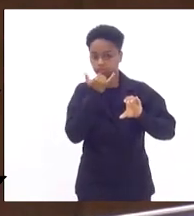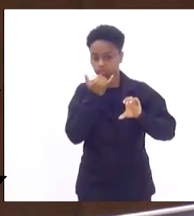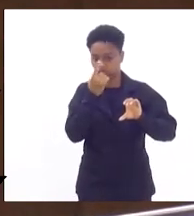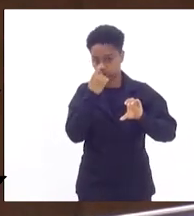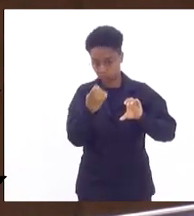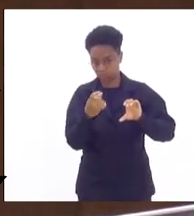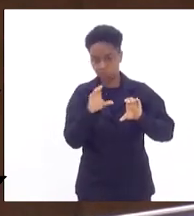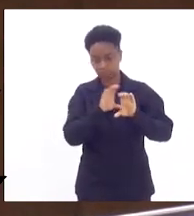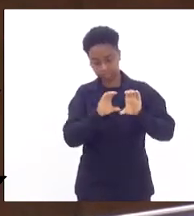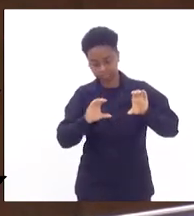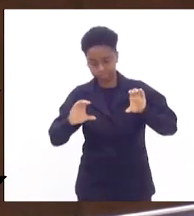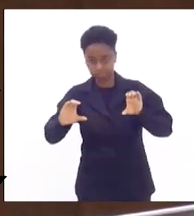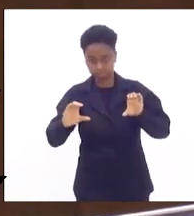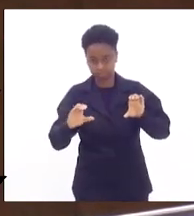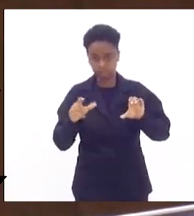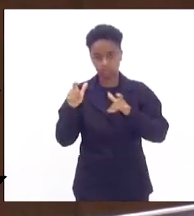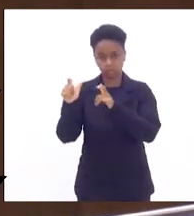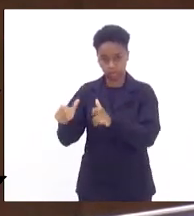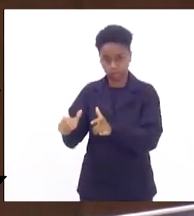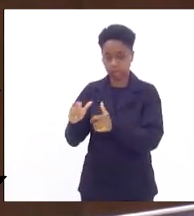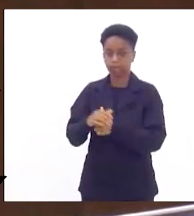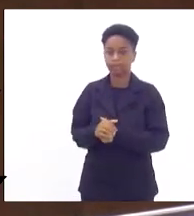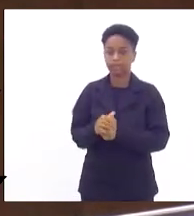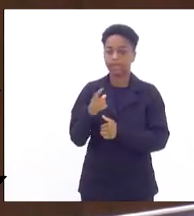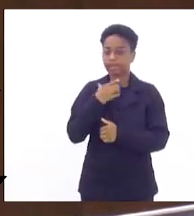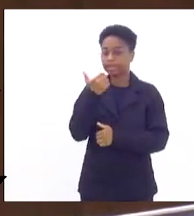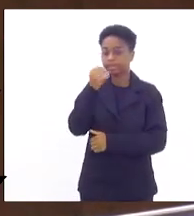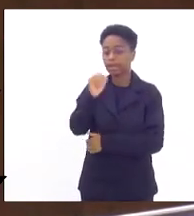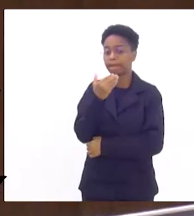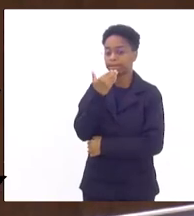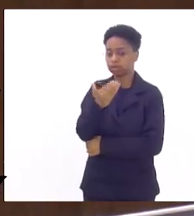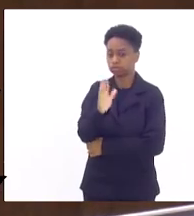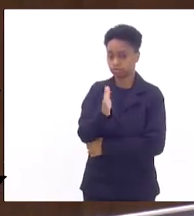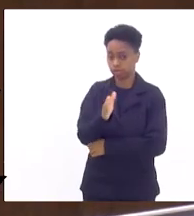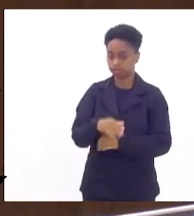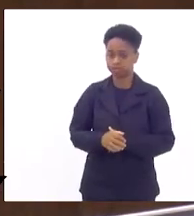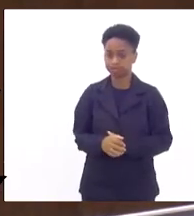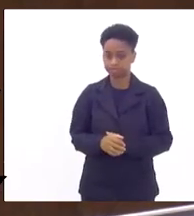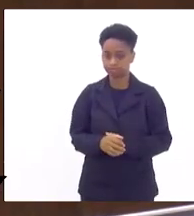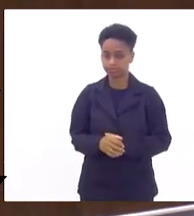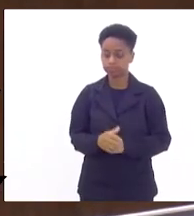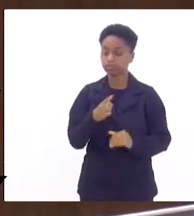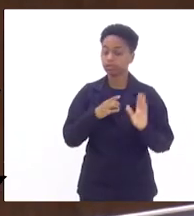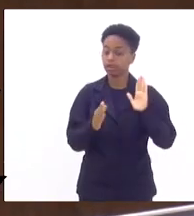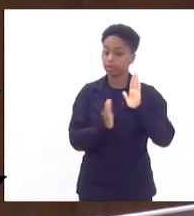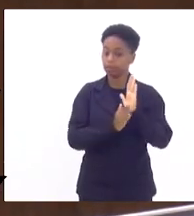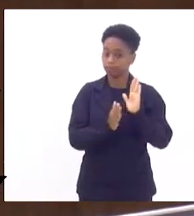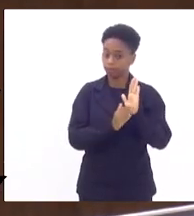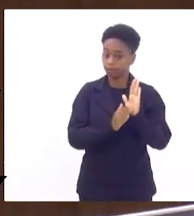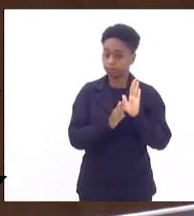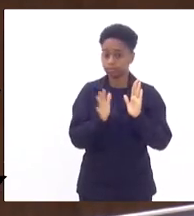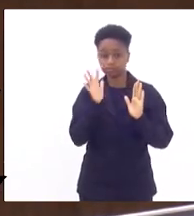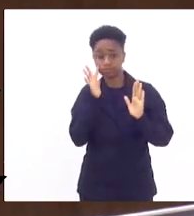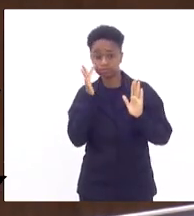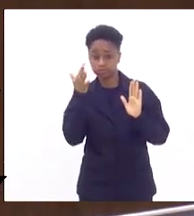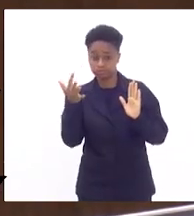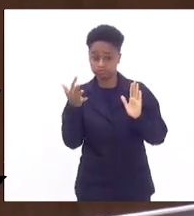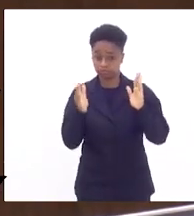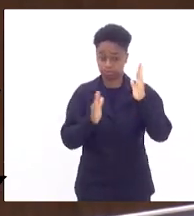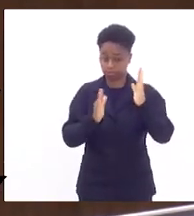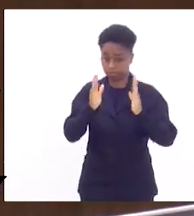em Pinheiral. Temos 10 pedidos de ligação de esgoto. Temos uma proposta de solução